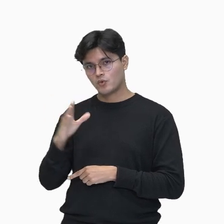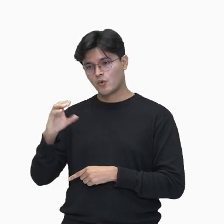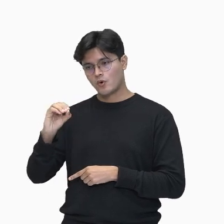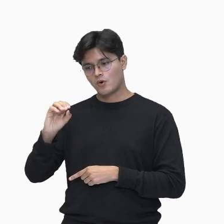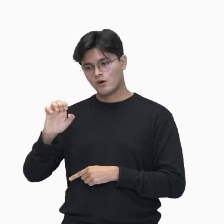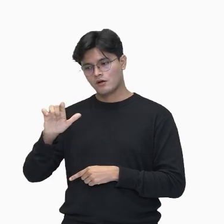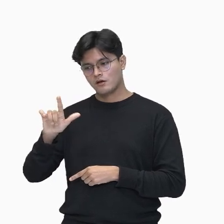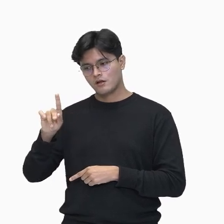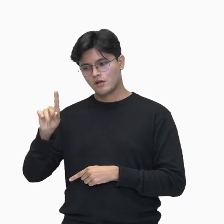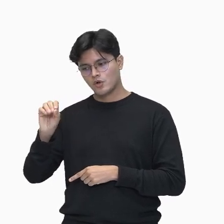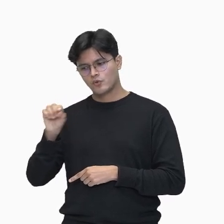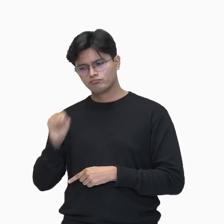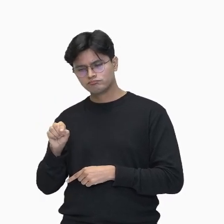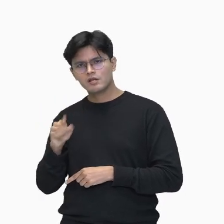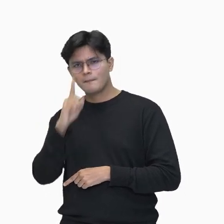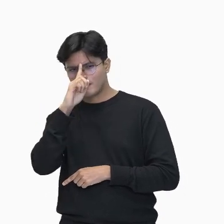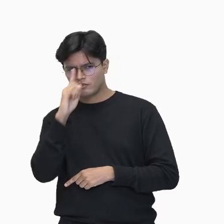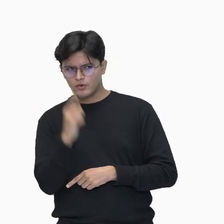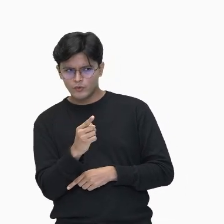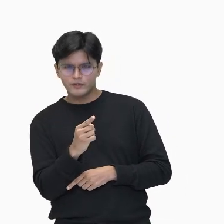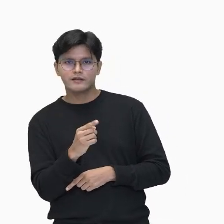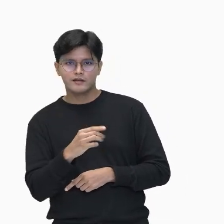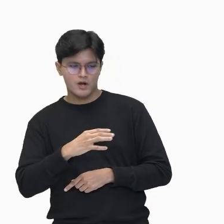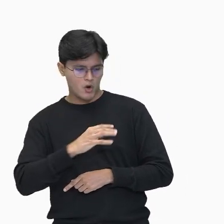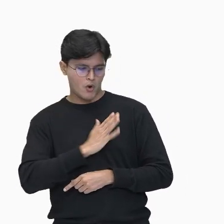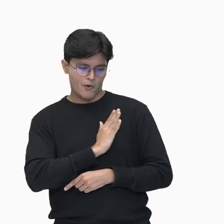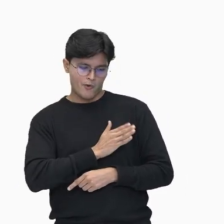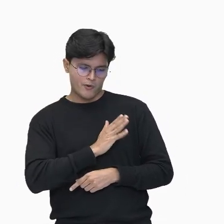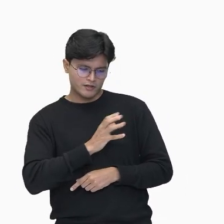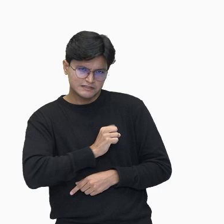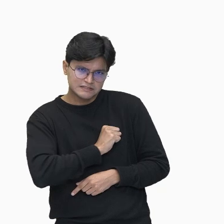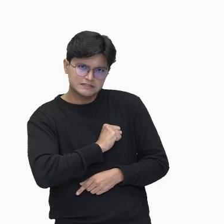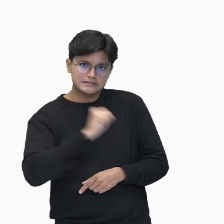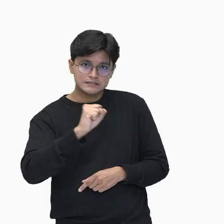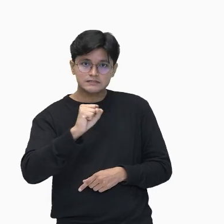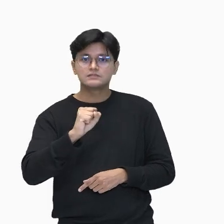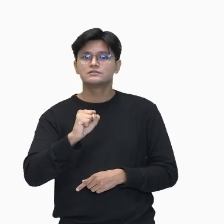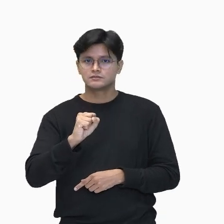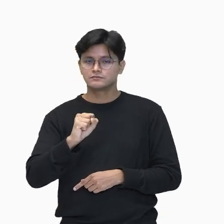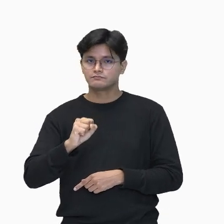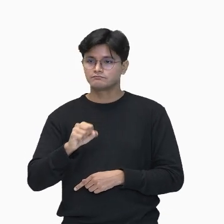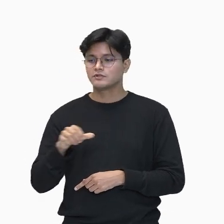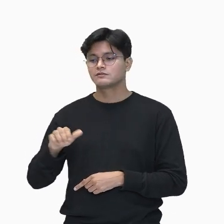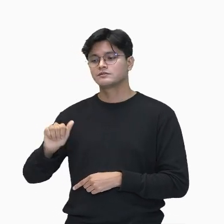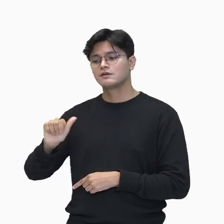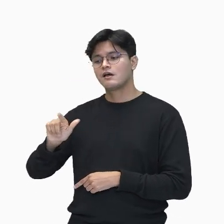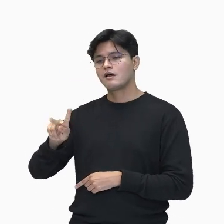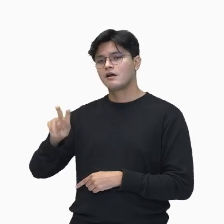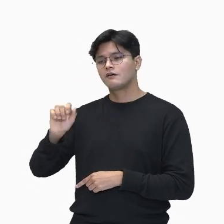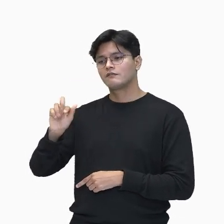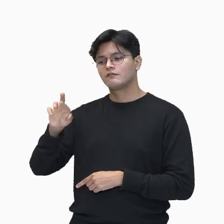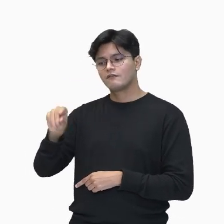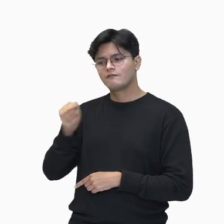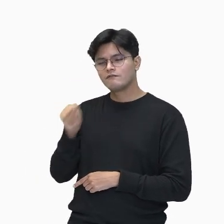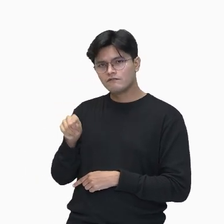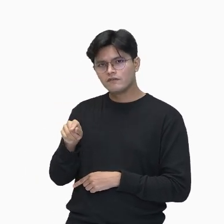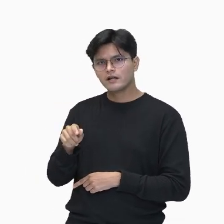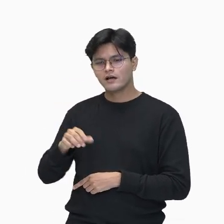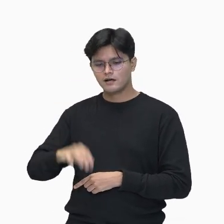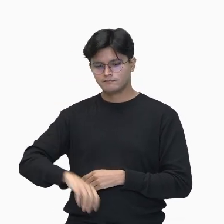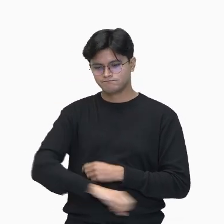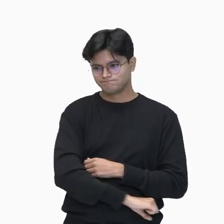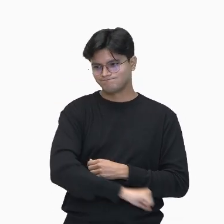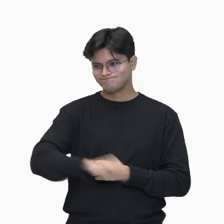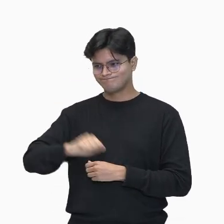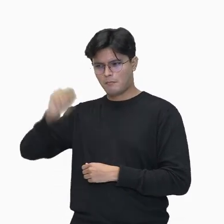coração pelo peito e a árvore Gonçalves pela espáduas então